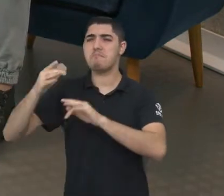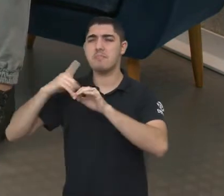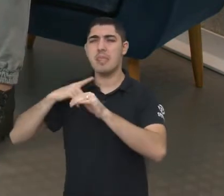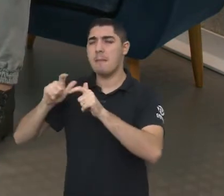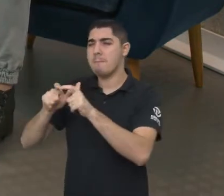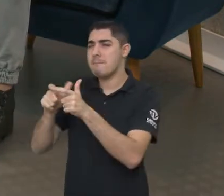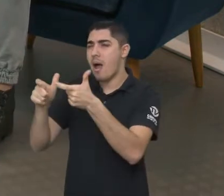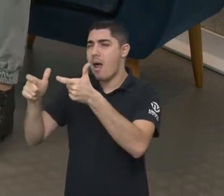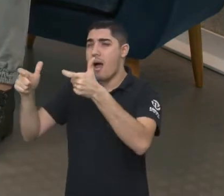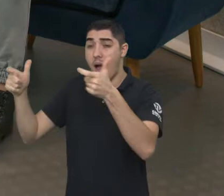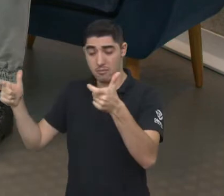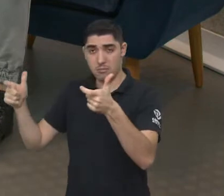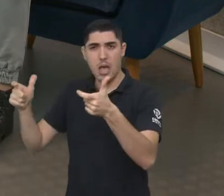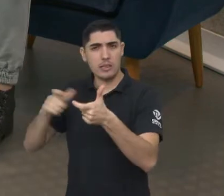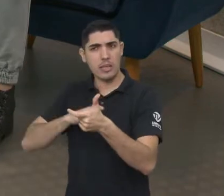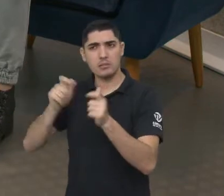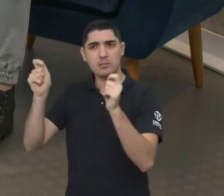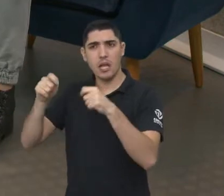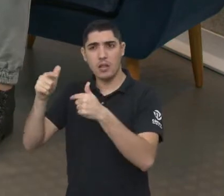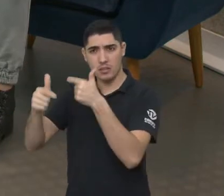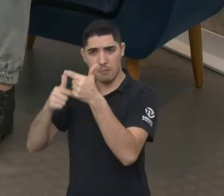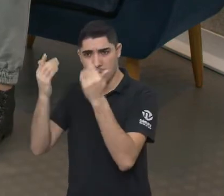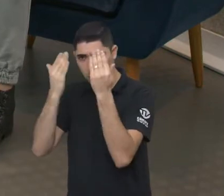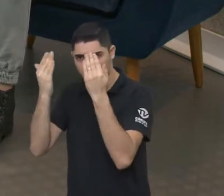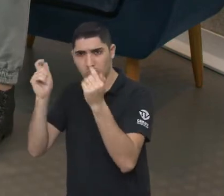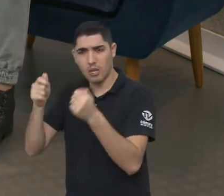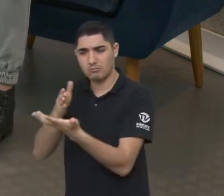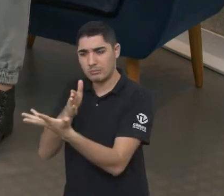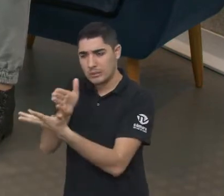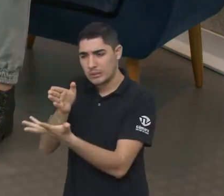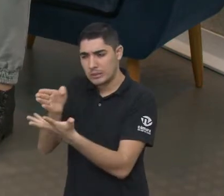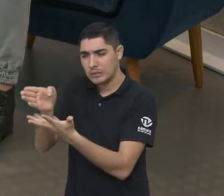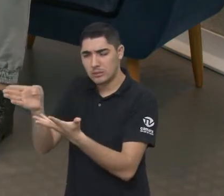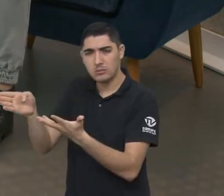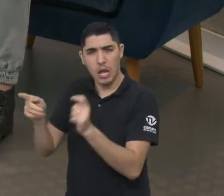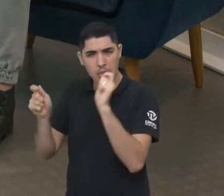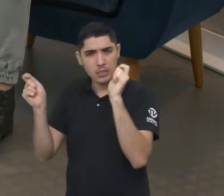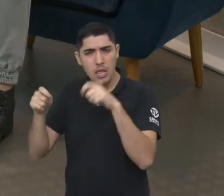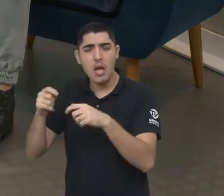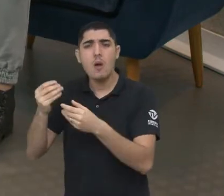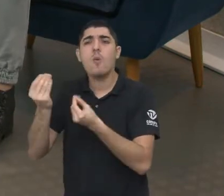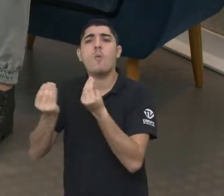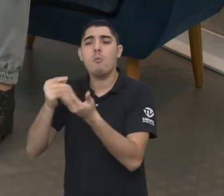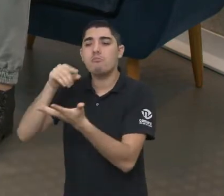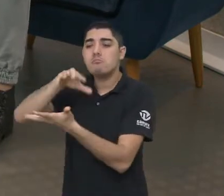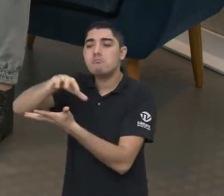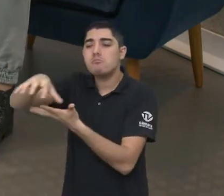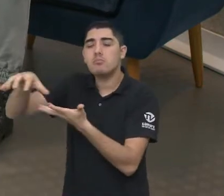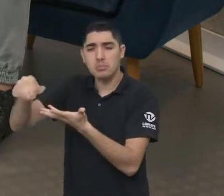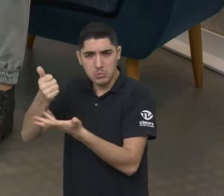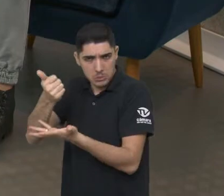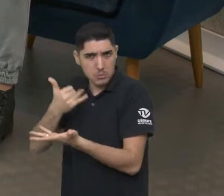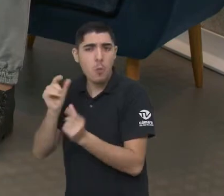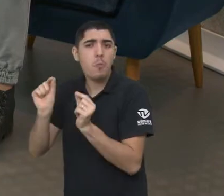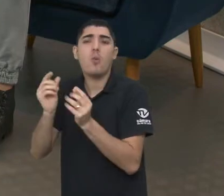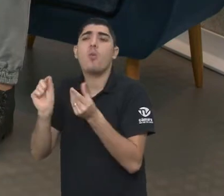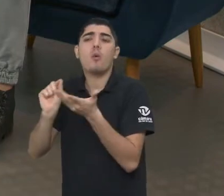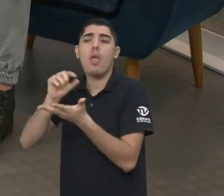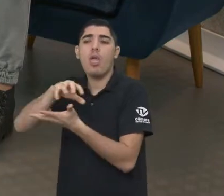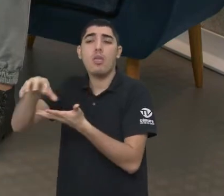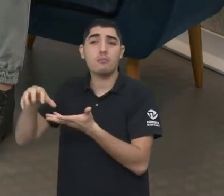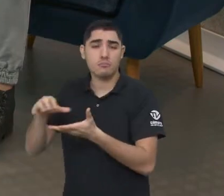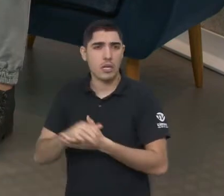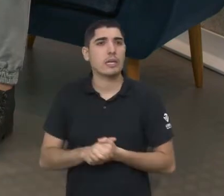Então a gente tem aqui muitas áreas de atuação da psicologia, né? Você poderia nos falar um pouco dessas áreas? Sim,